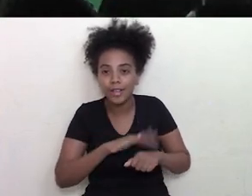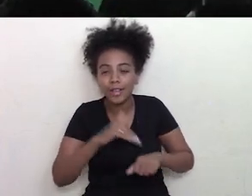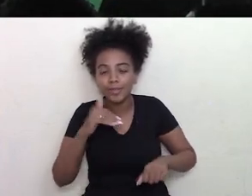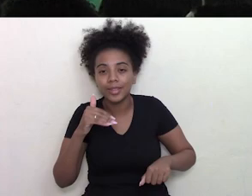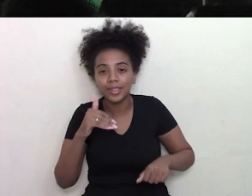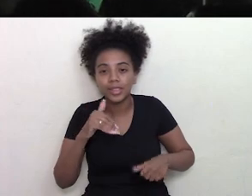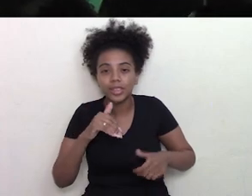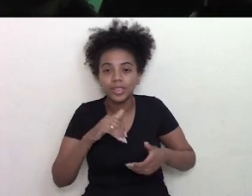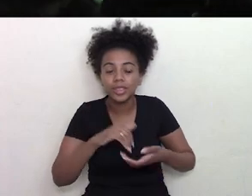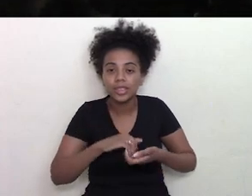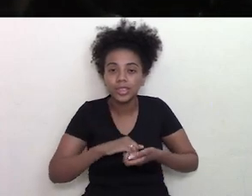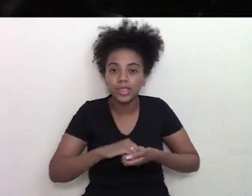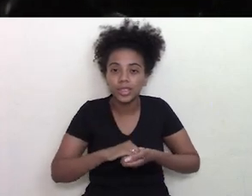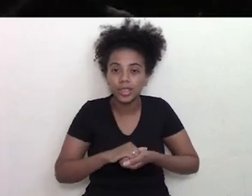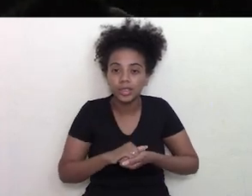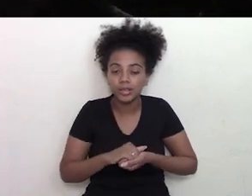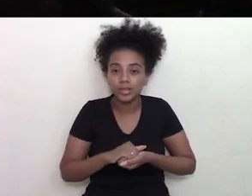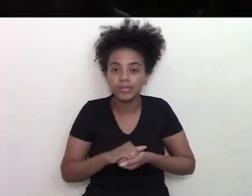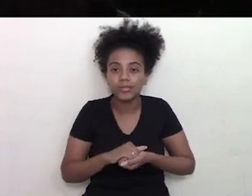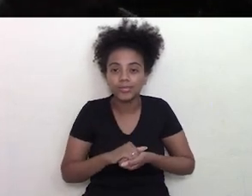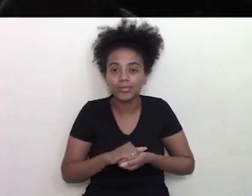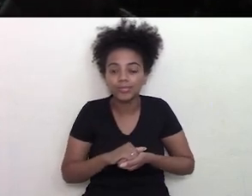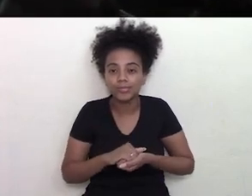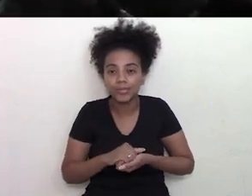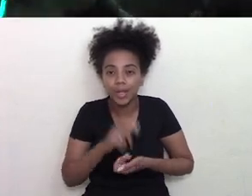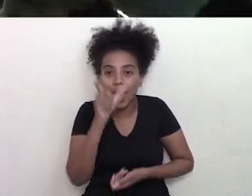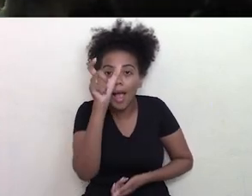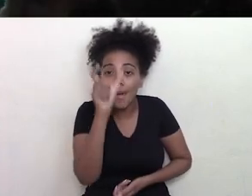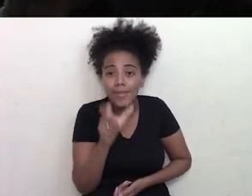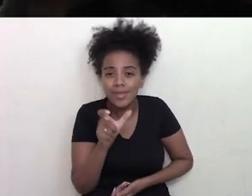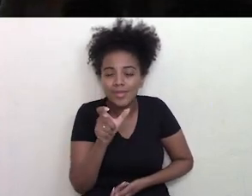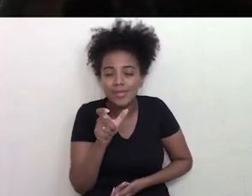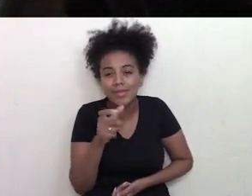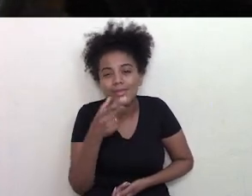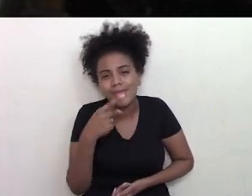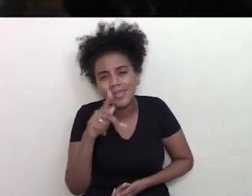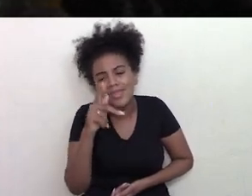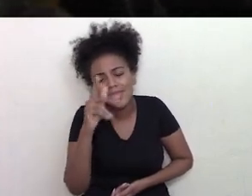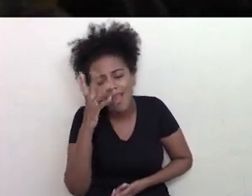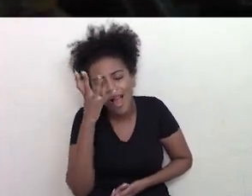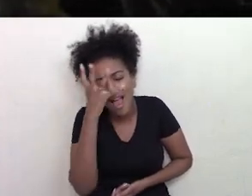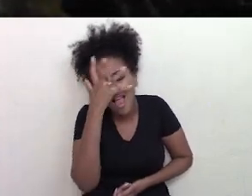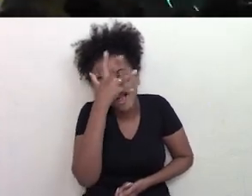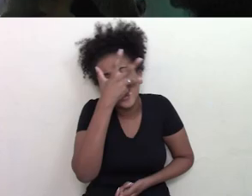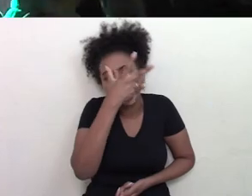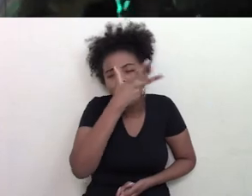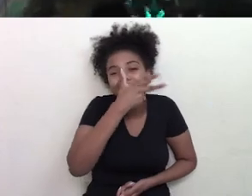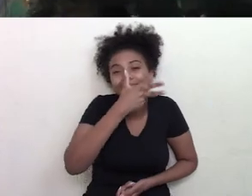Só o refrão. Ela, tão linda,